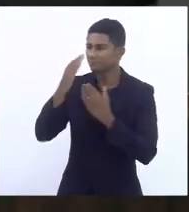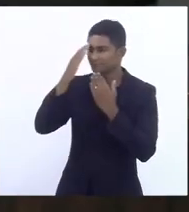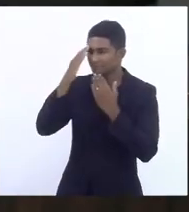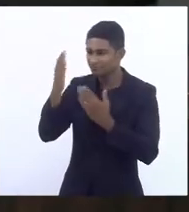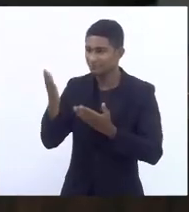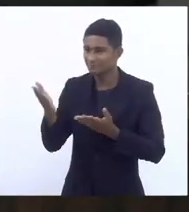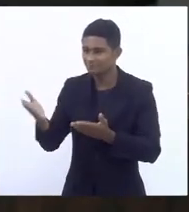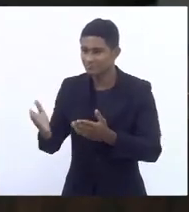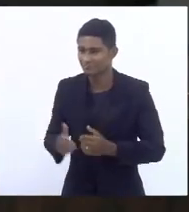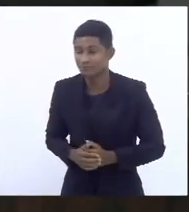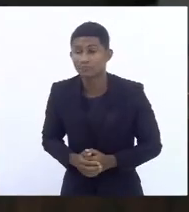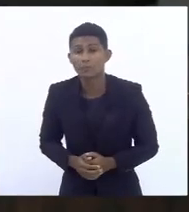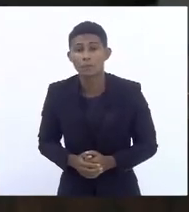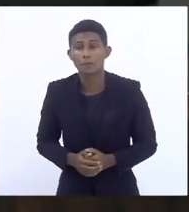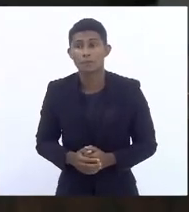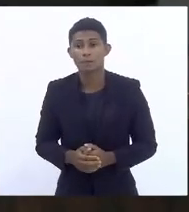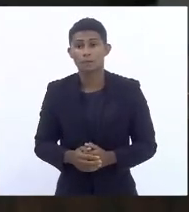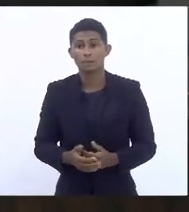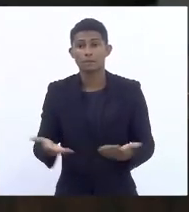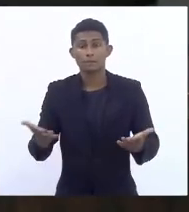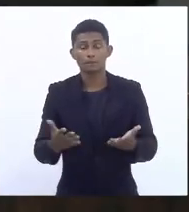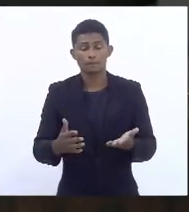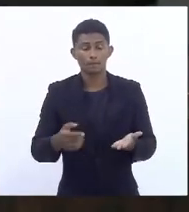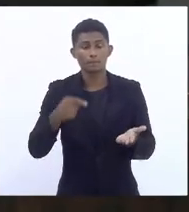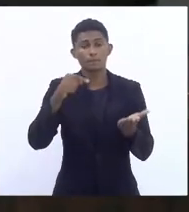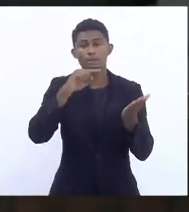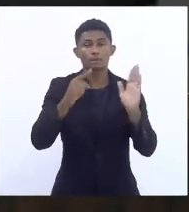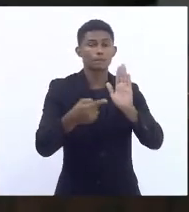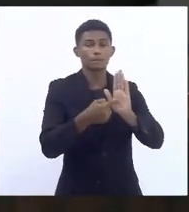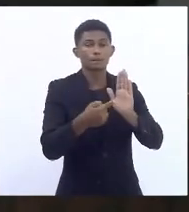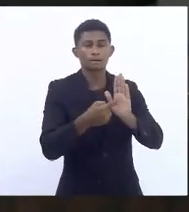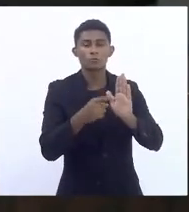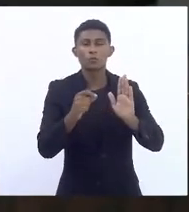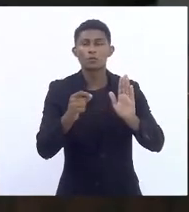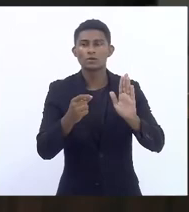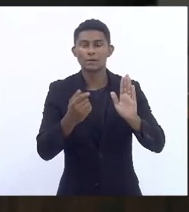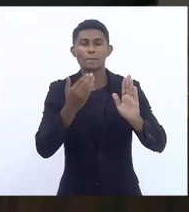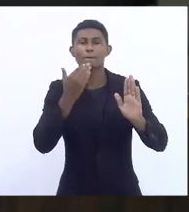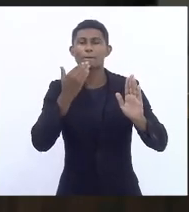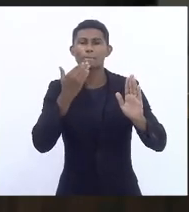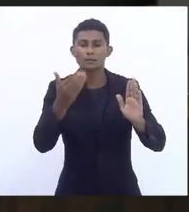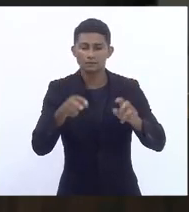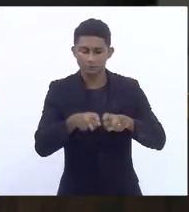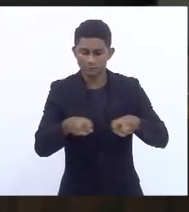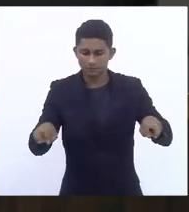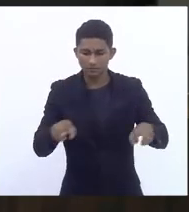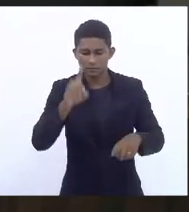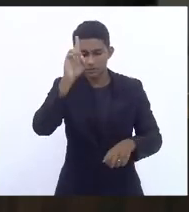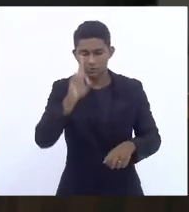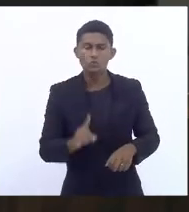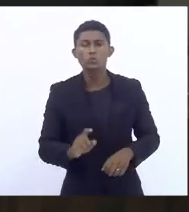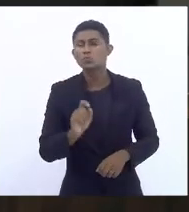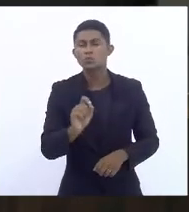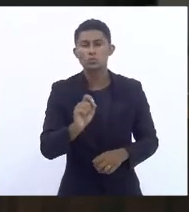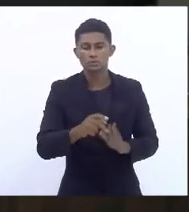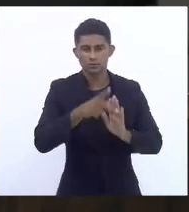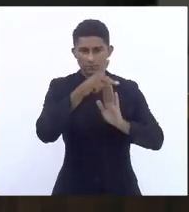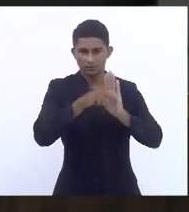Há sobre a mesa requerimento da mesa diretora de inclusão na ordem do dia, projeto de